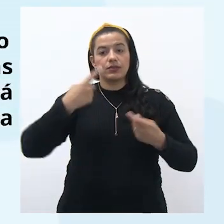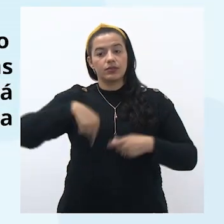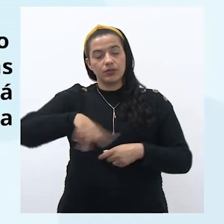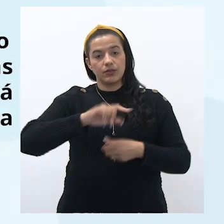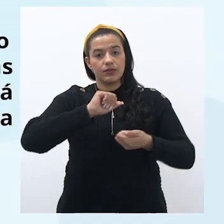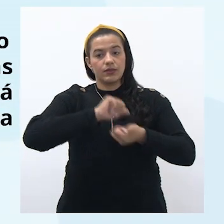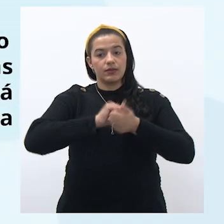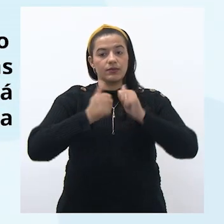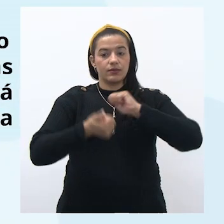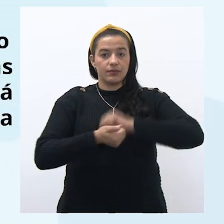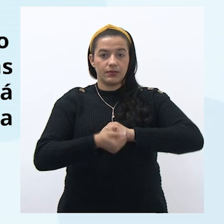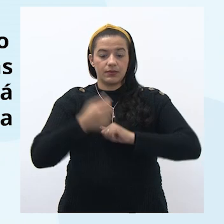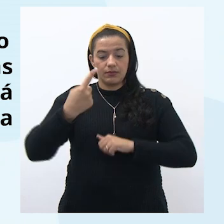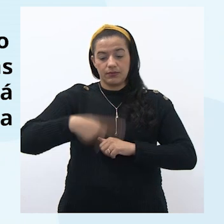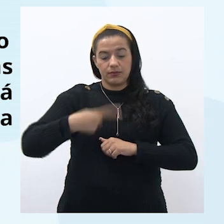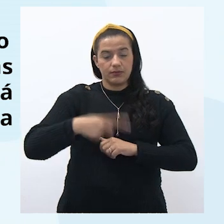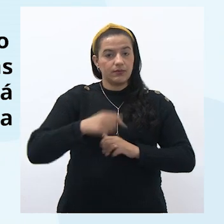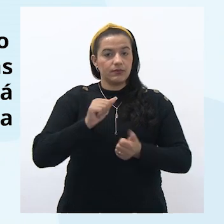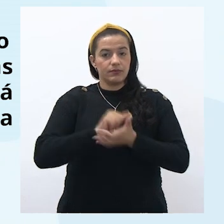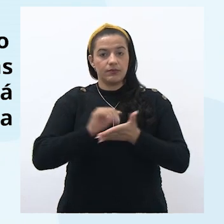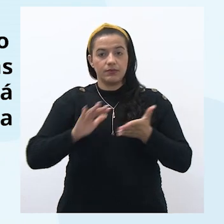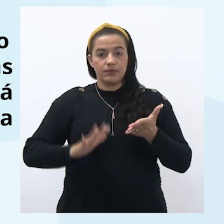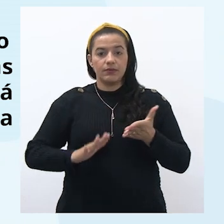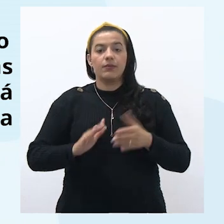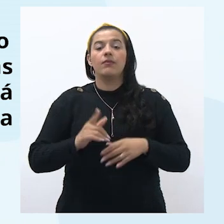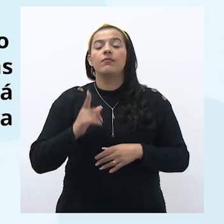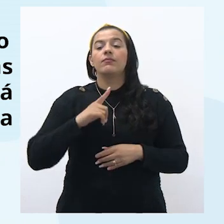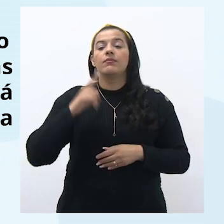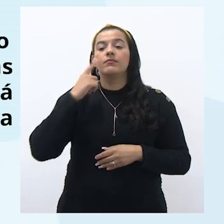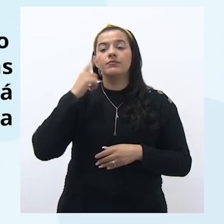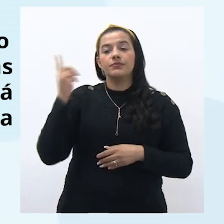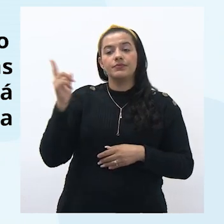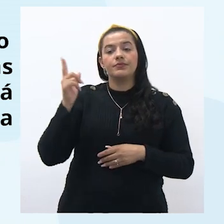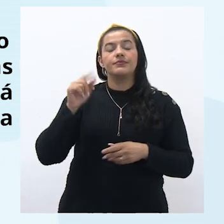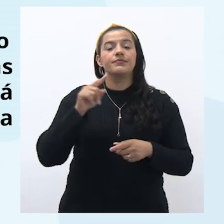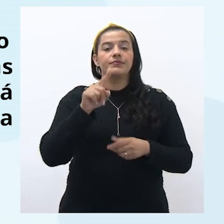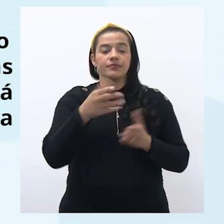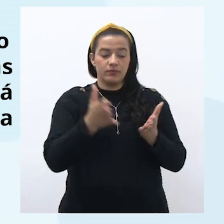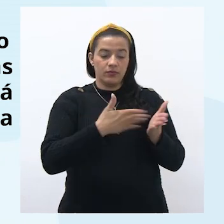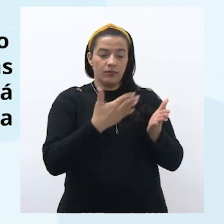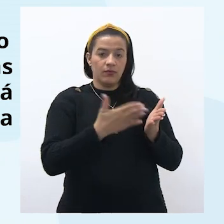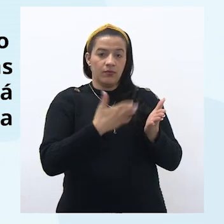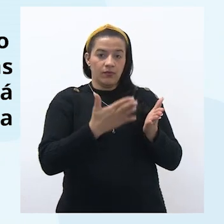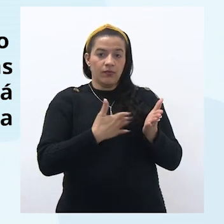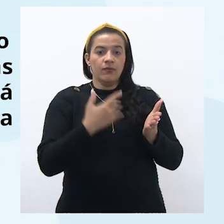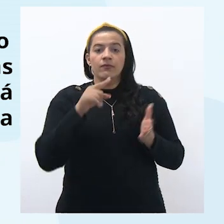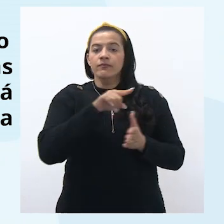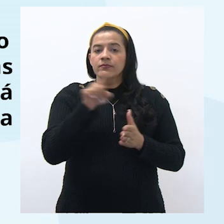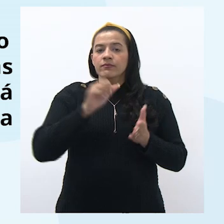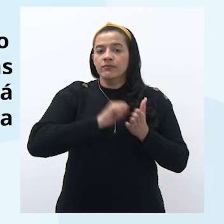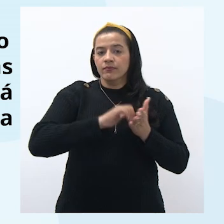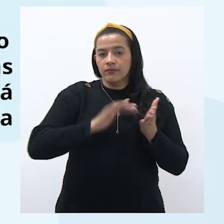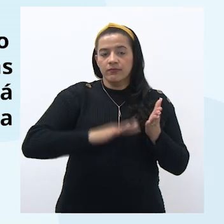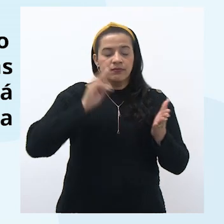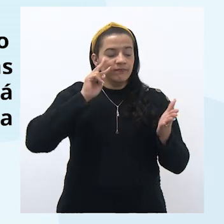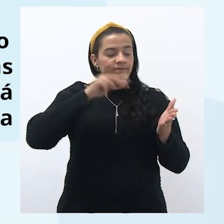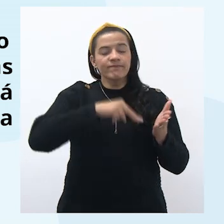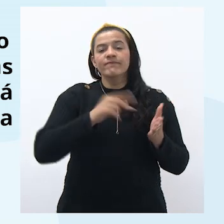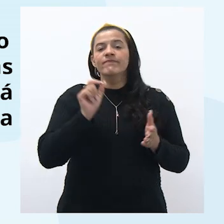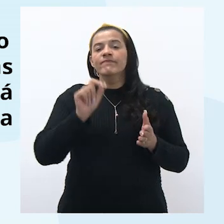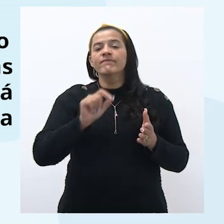adaptamos para essa atividade, tá? E aí, quando a gente olha lá no material, no caderno, vocês vão ver que essa atividade é